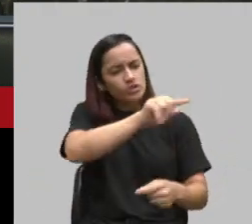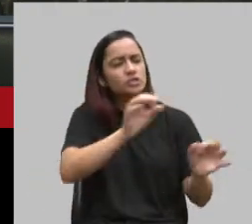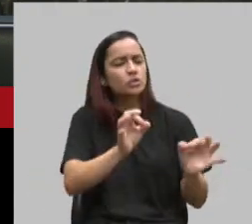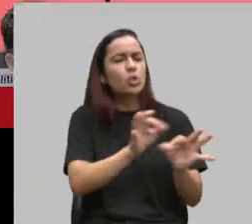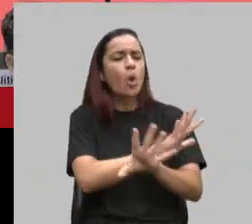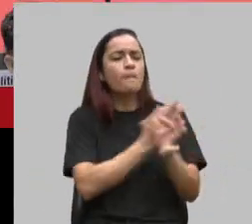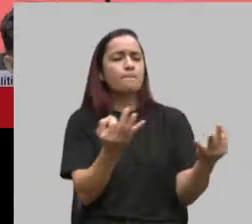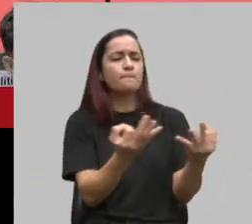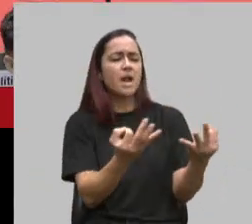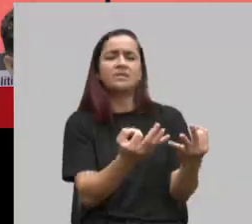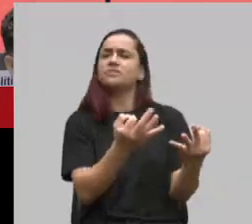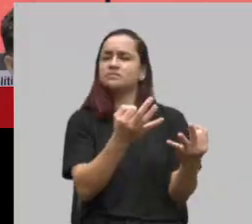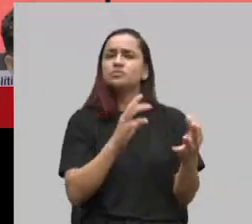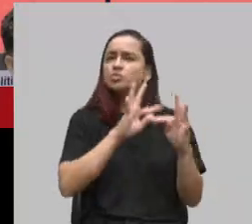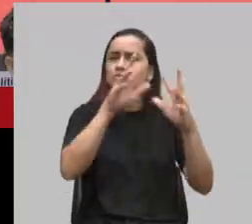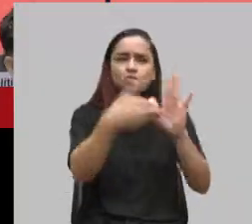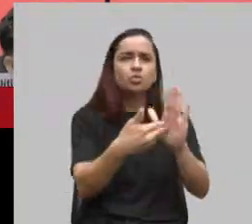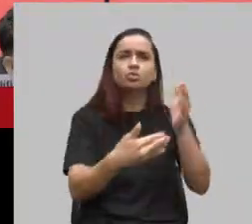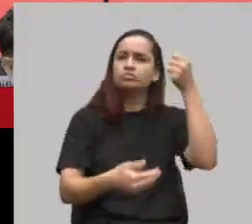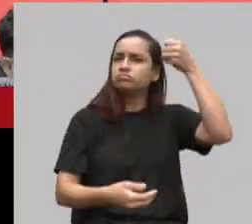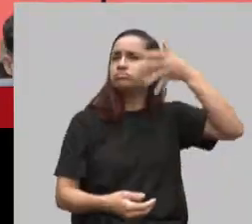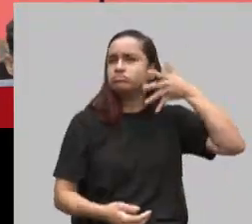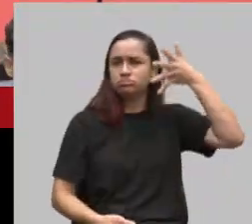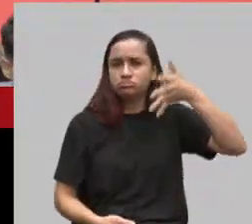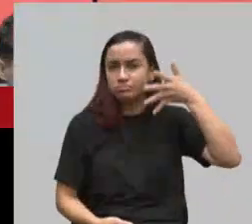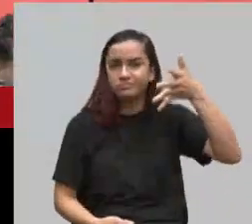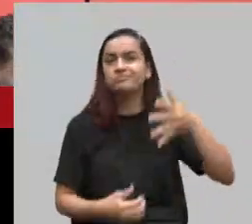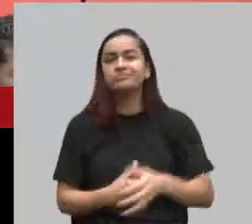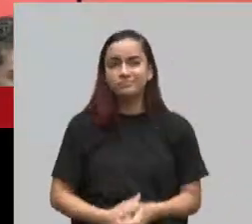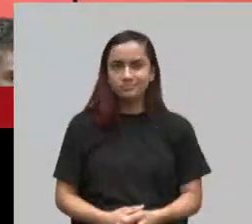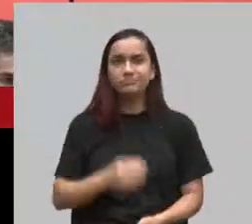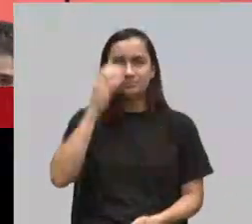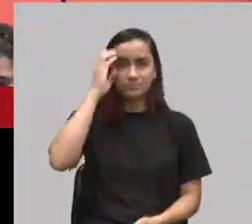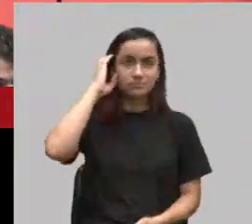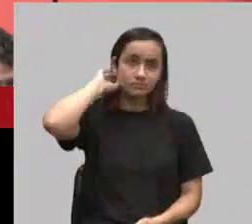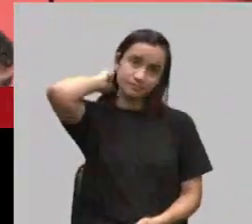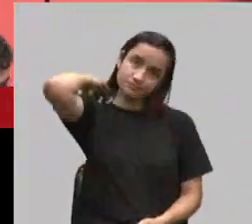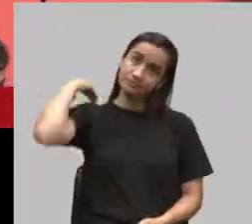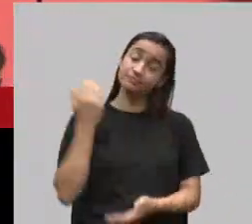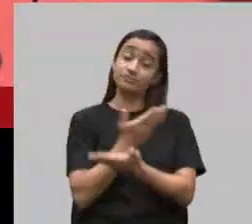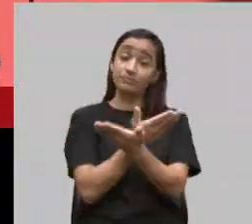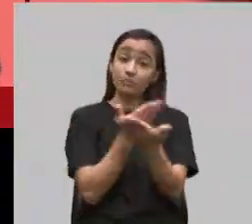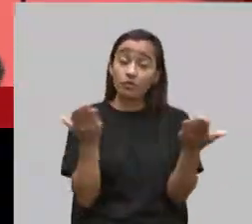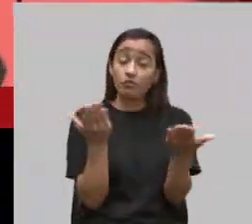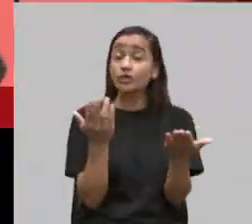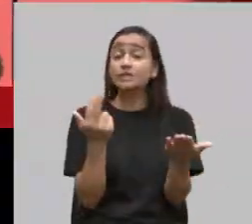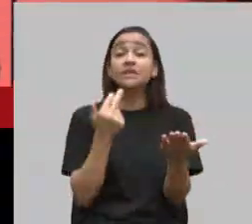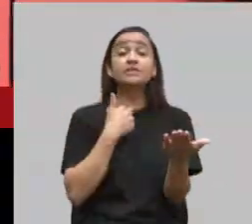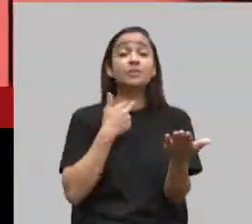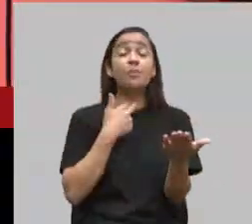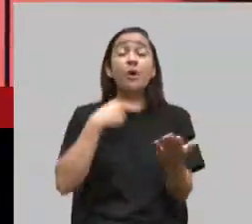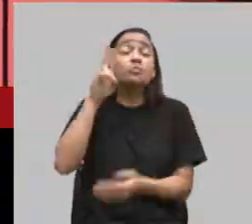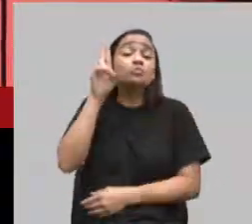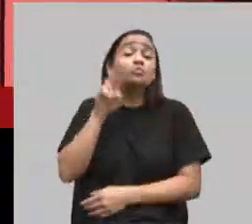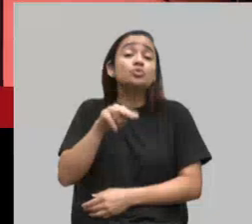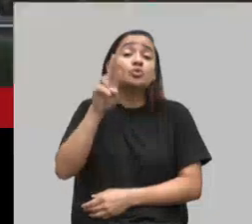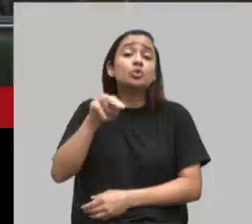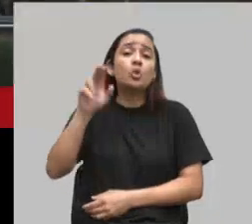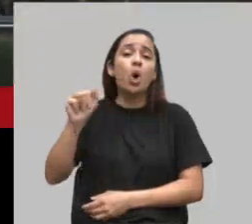naquilo que vocês dizem e vocês não devem nunca serem